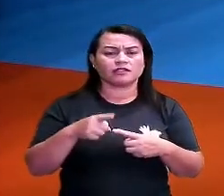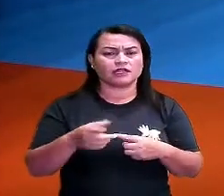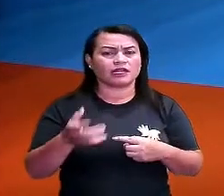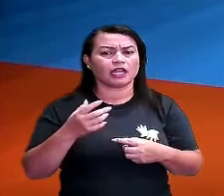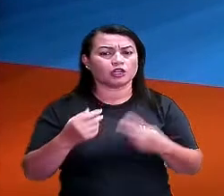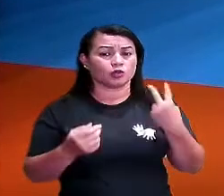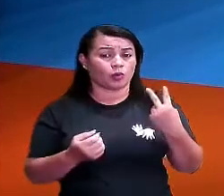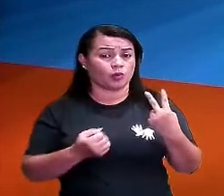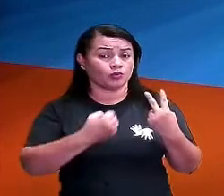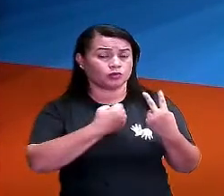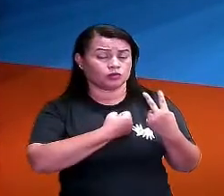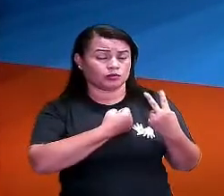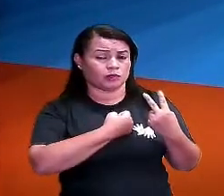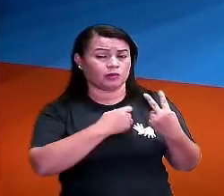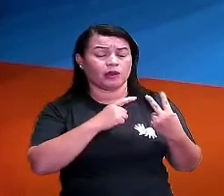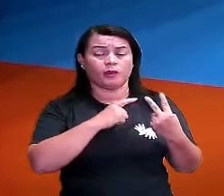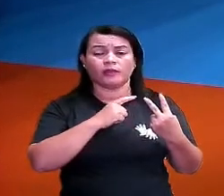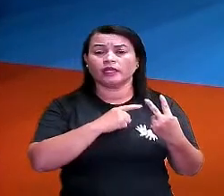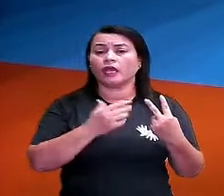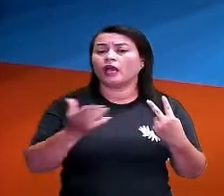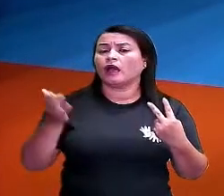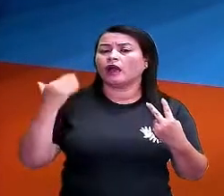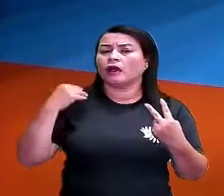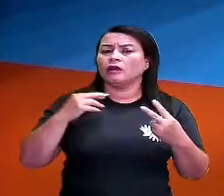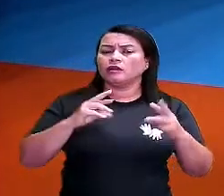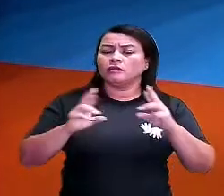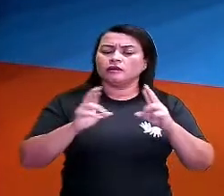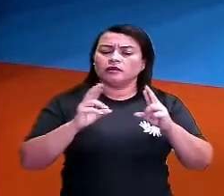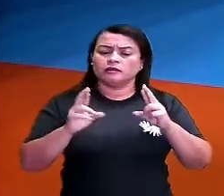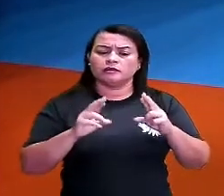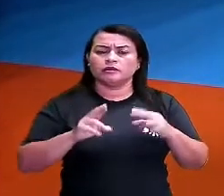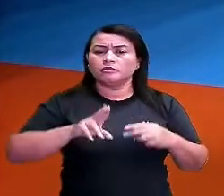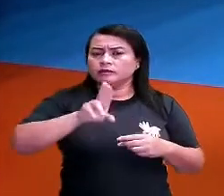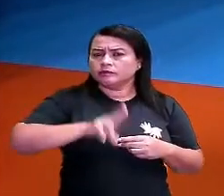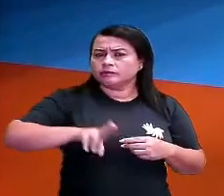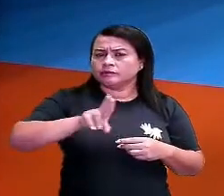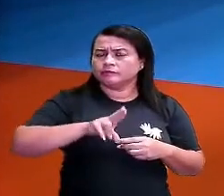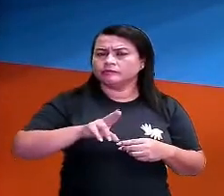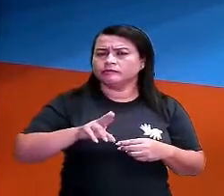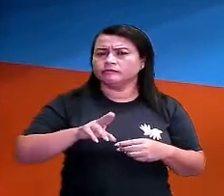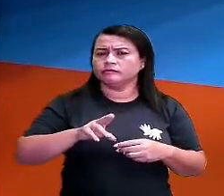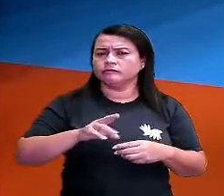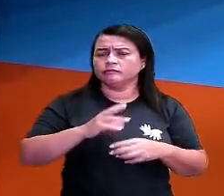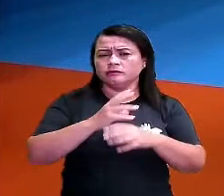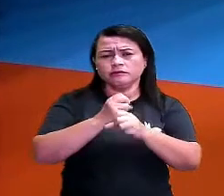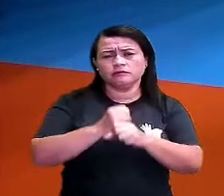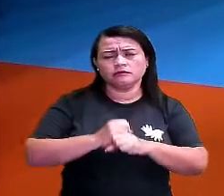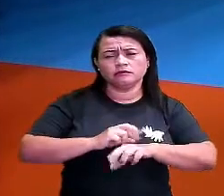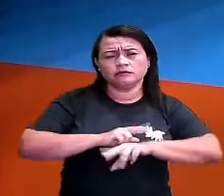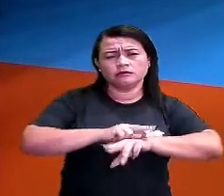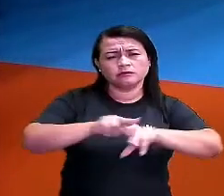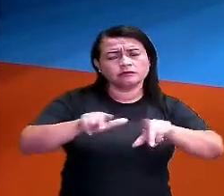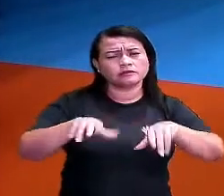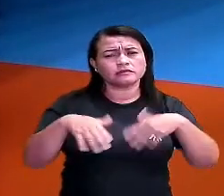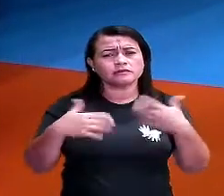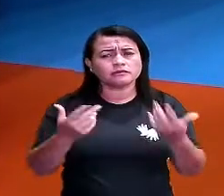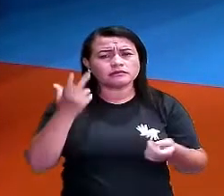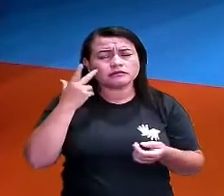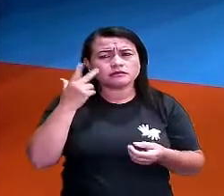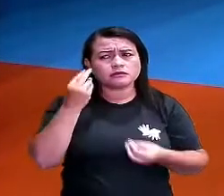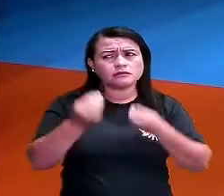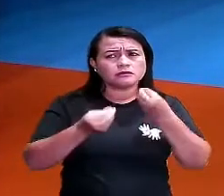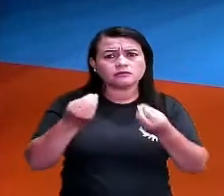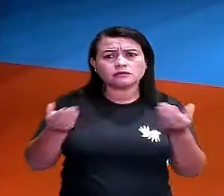aí. Ali eu tinha uma relação para usar a operação normal. Aqui eu não tenho, professora. Como é que a gente